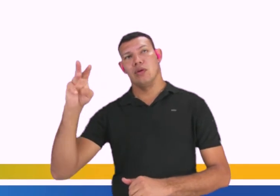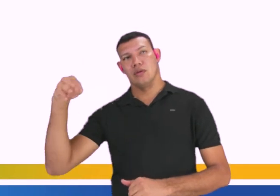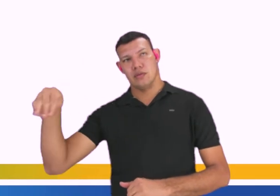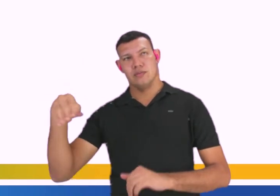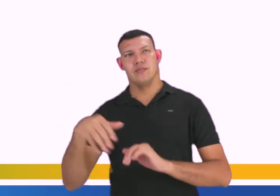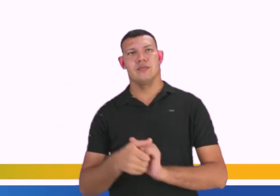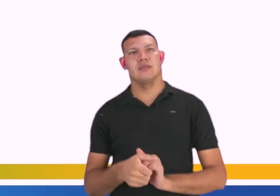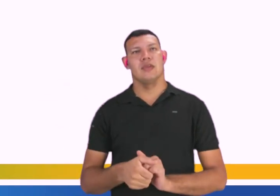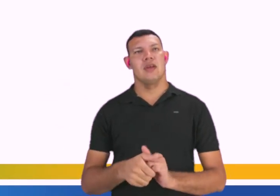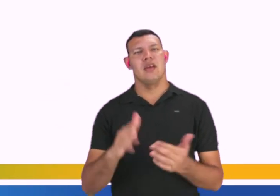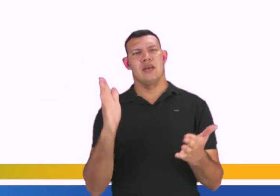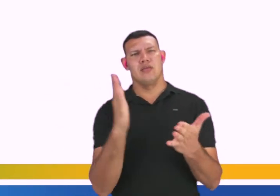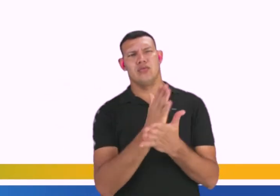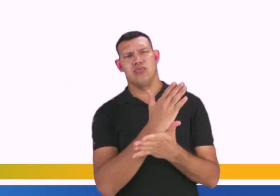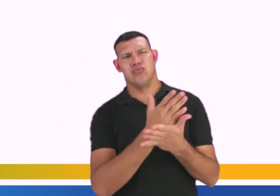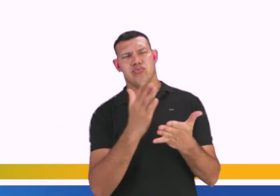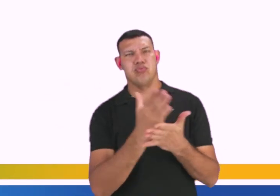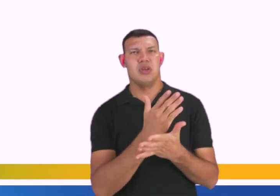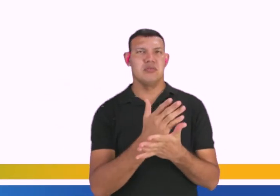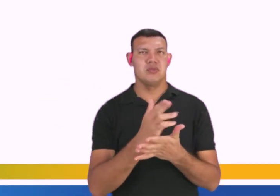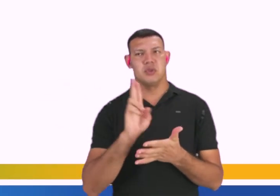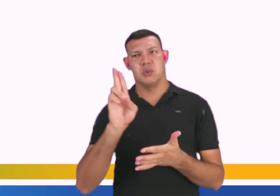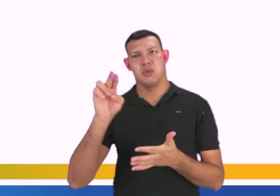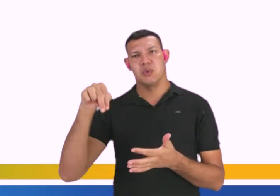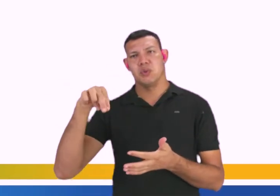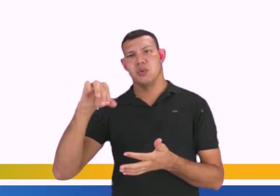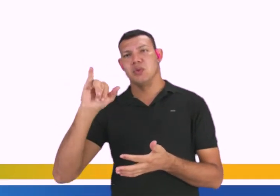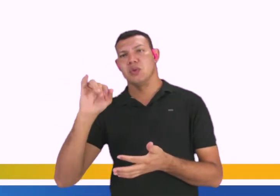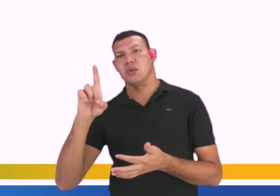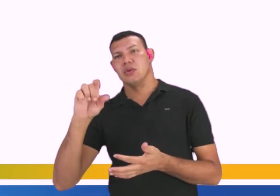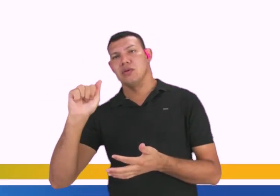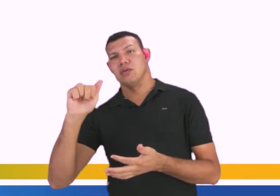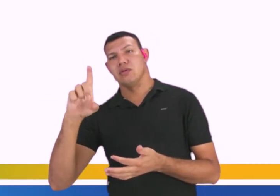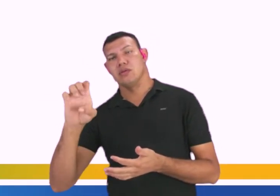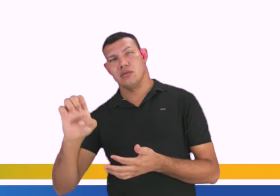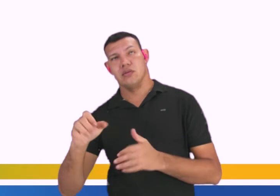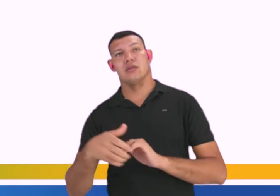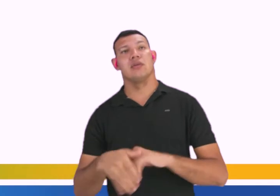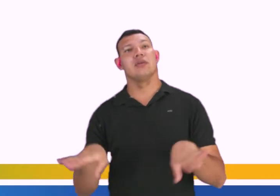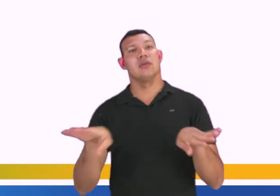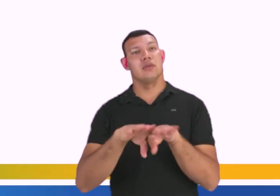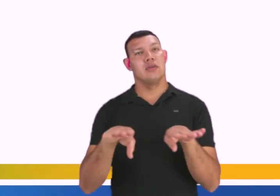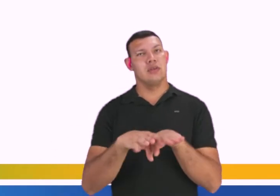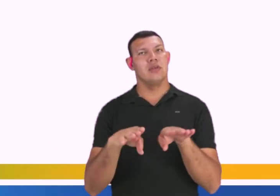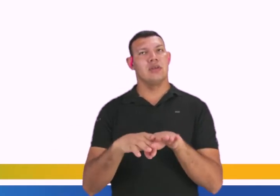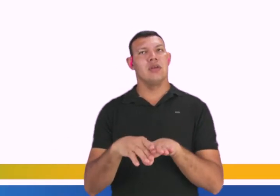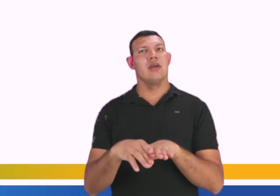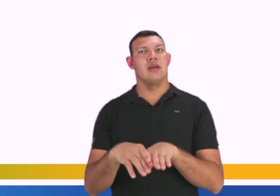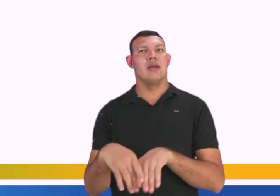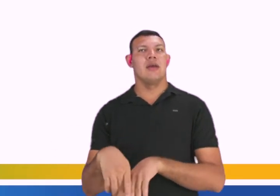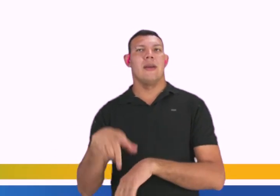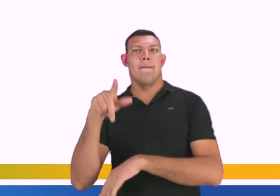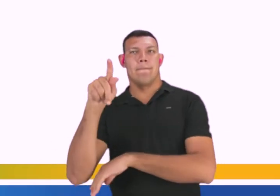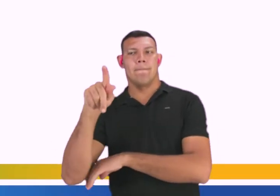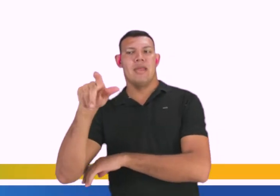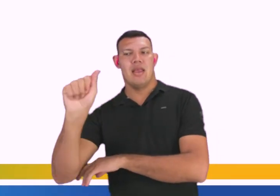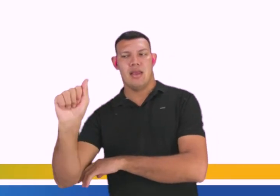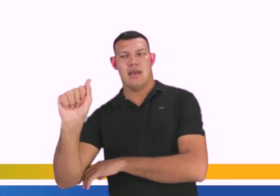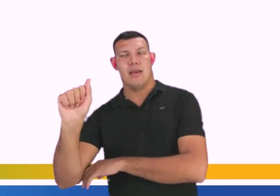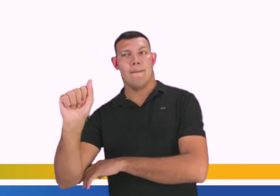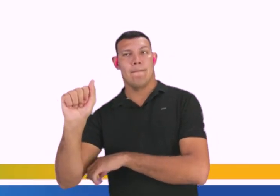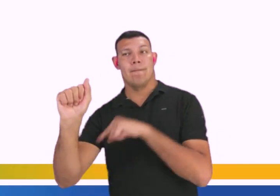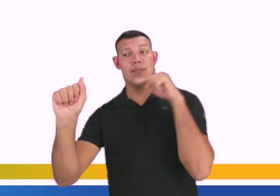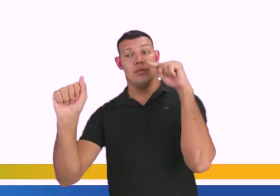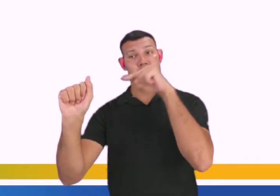pode ser dada em atm, 1 atm, quer dizer, 1 atmosfera. E pode ser dada em pascal também, 10 à quinta pascal, quer